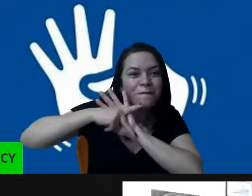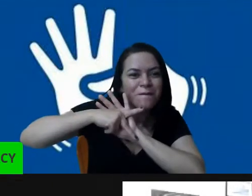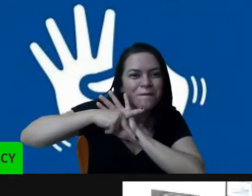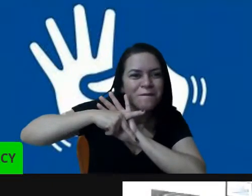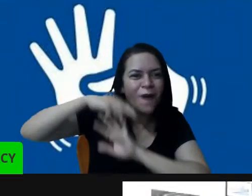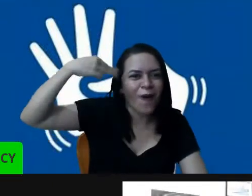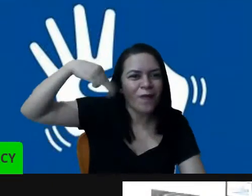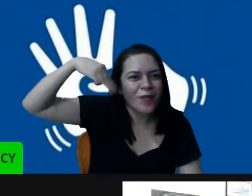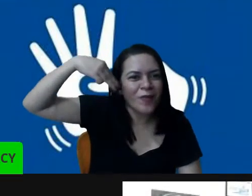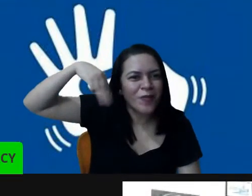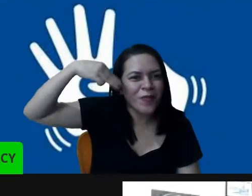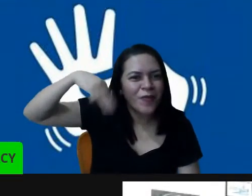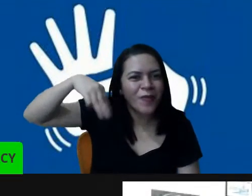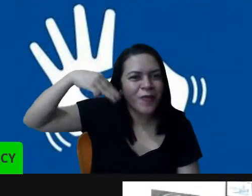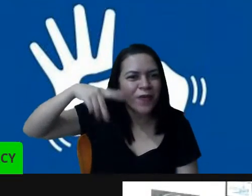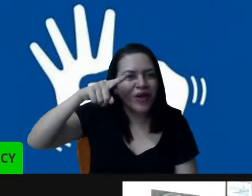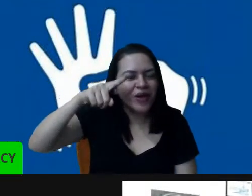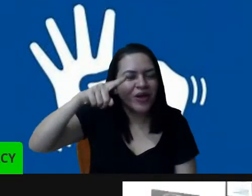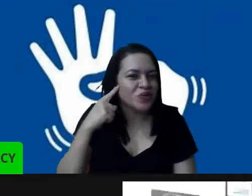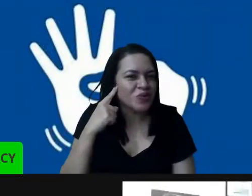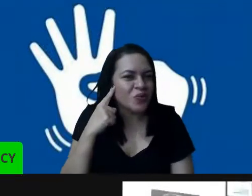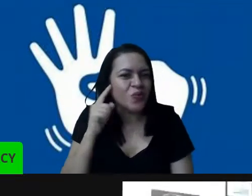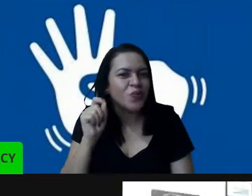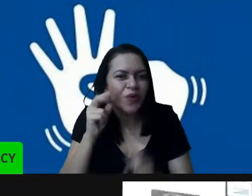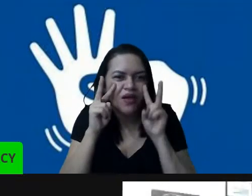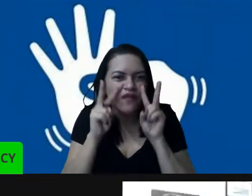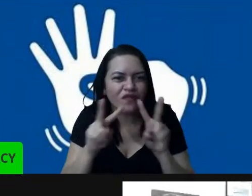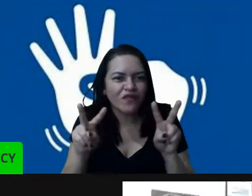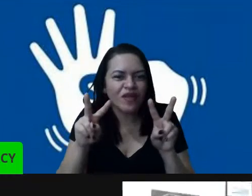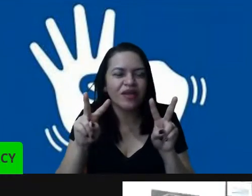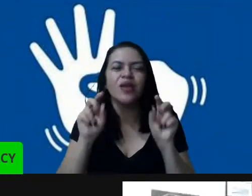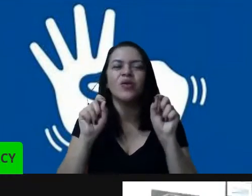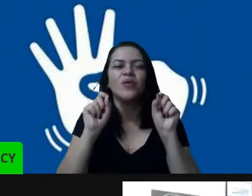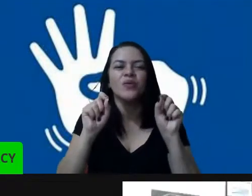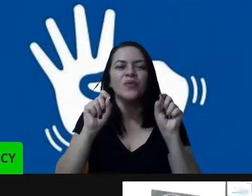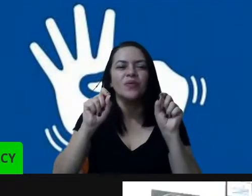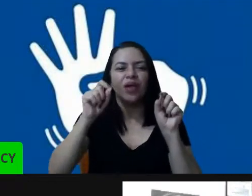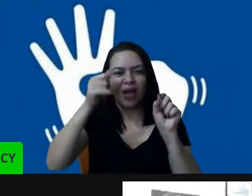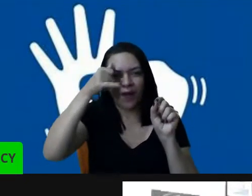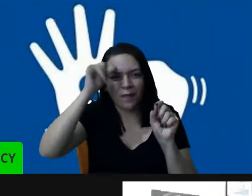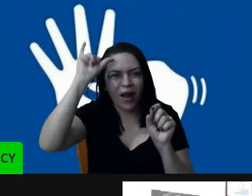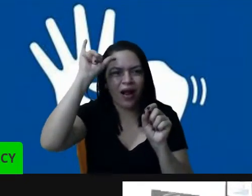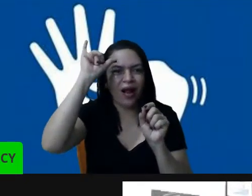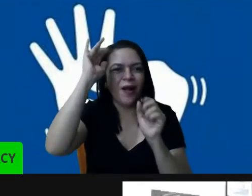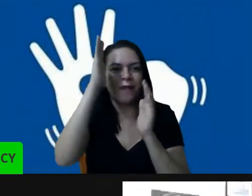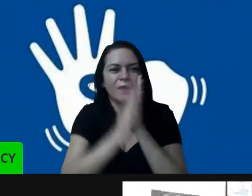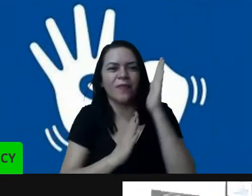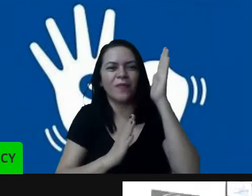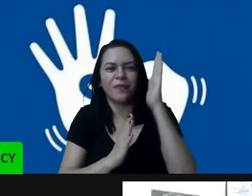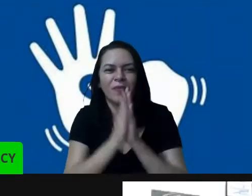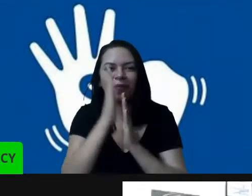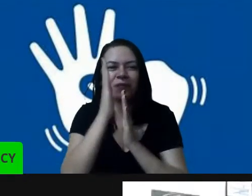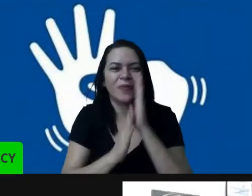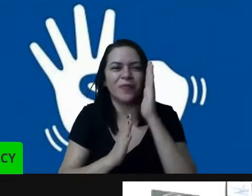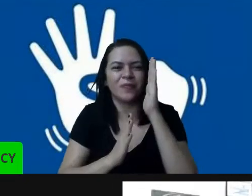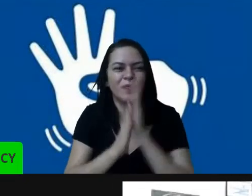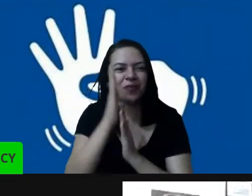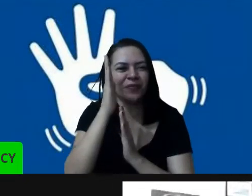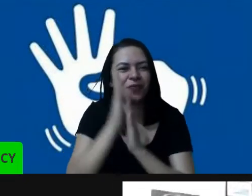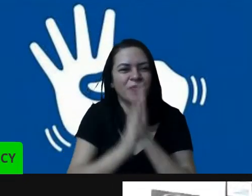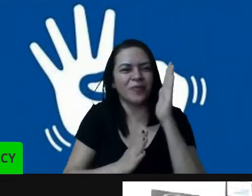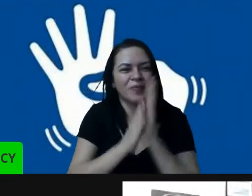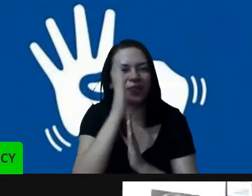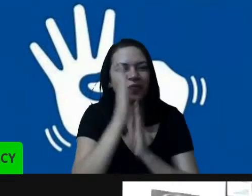toada de Bumba Meu Boi, um cacuriá, né? E vamos aproveitar o mês de junho, que é cheio dos nossos